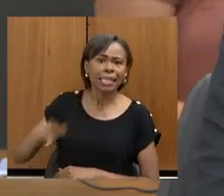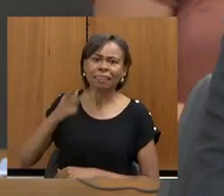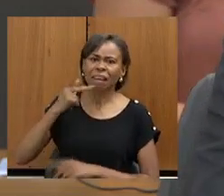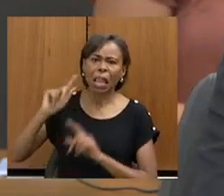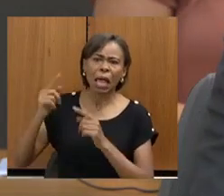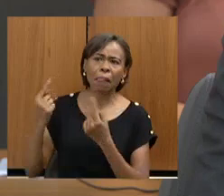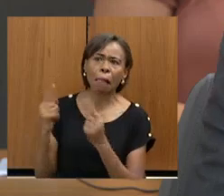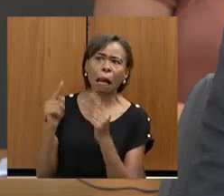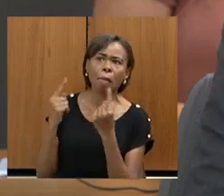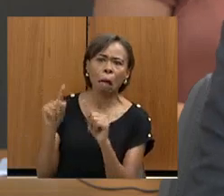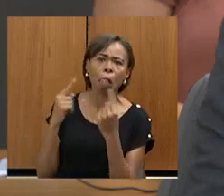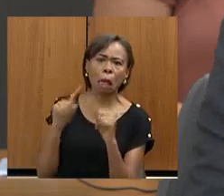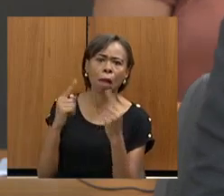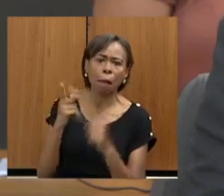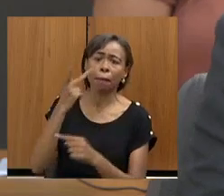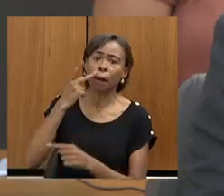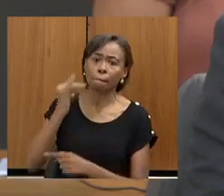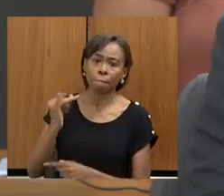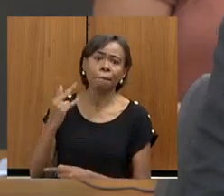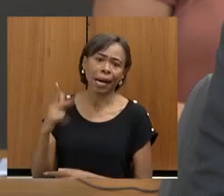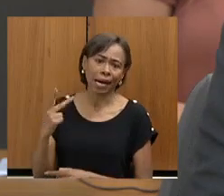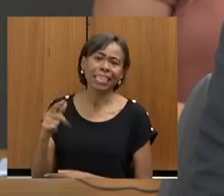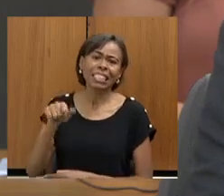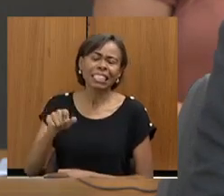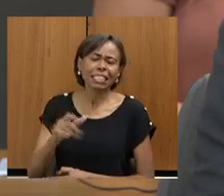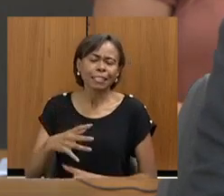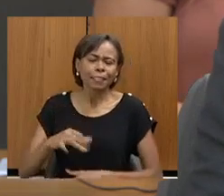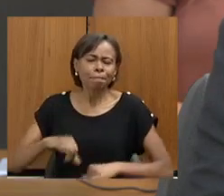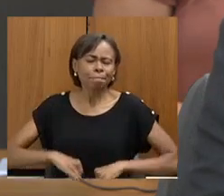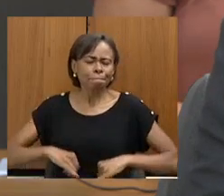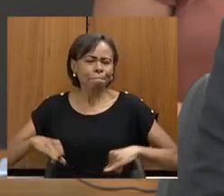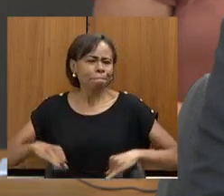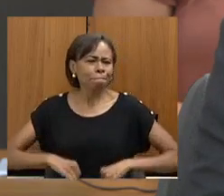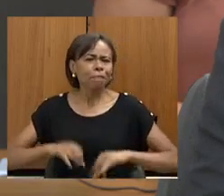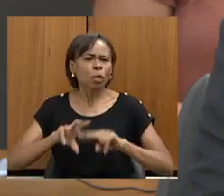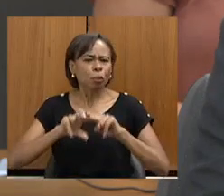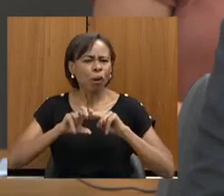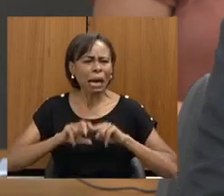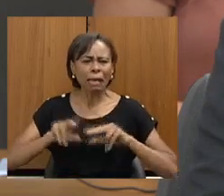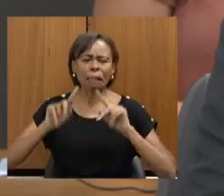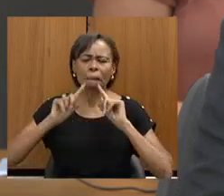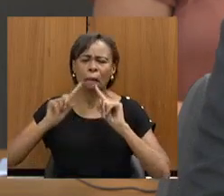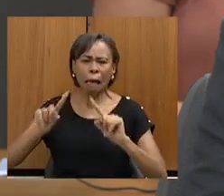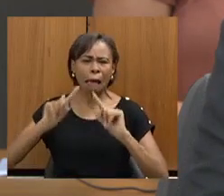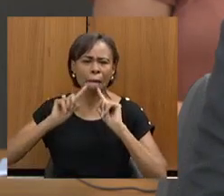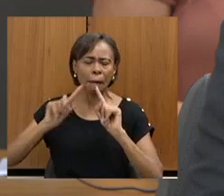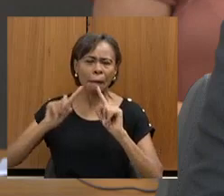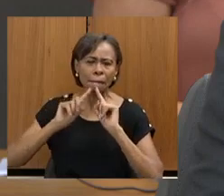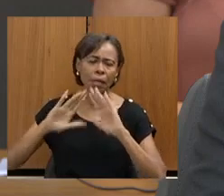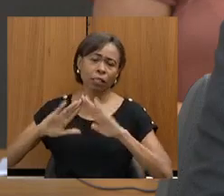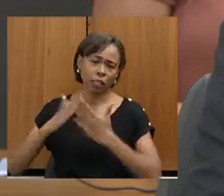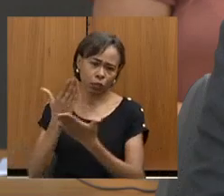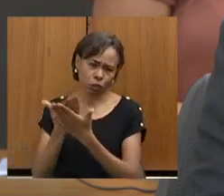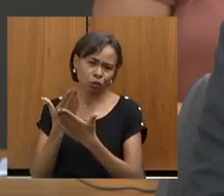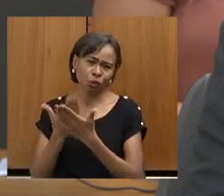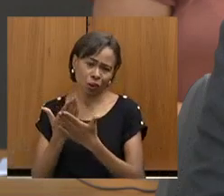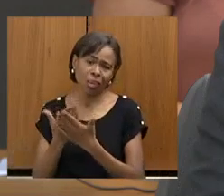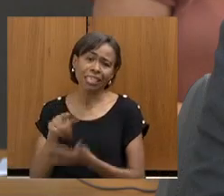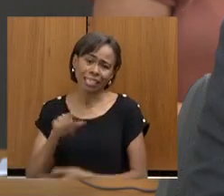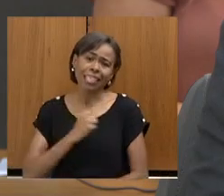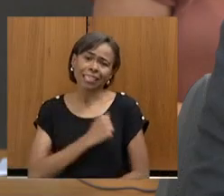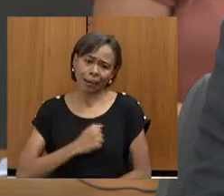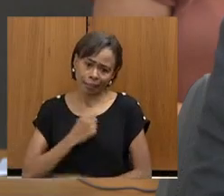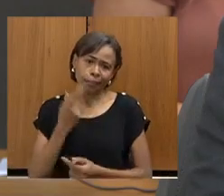e que ele sentia uma dor imensa pelos insultos e pela ausência. Todas essas situações